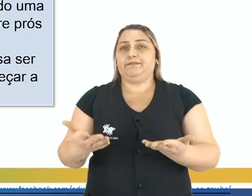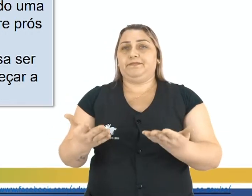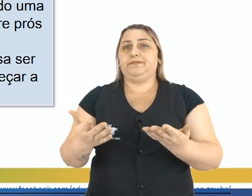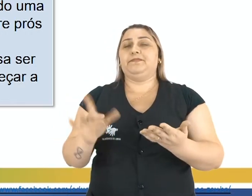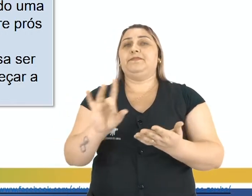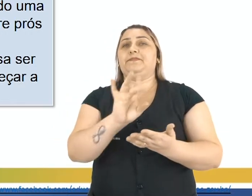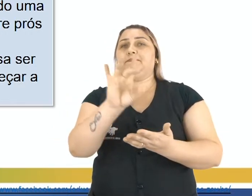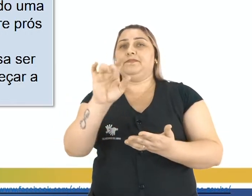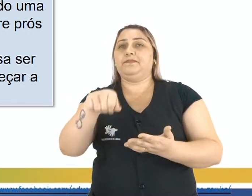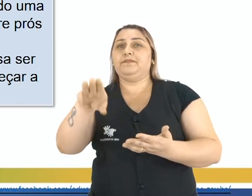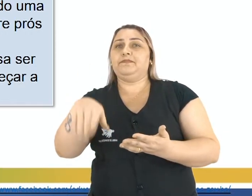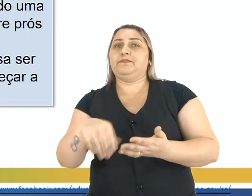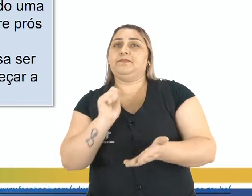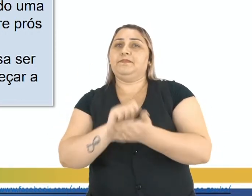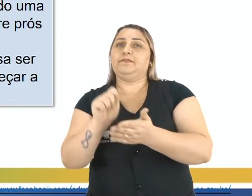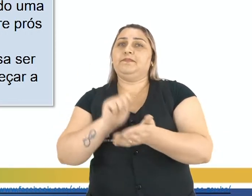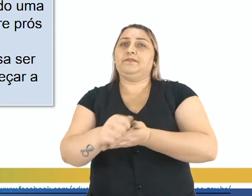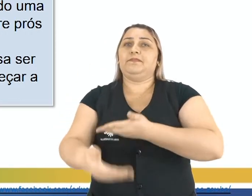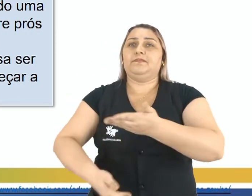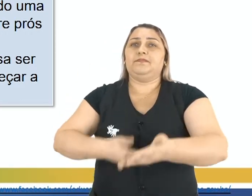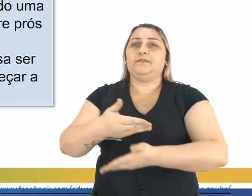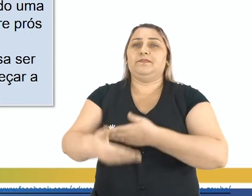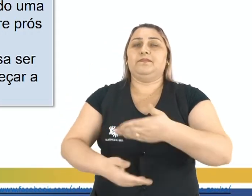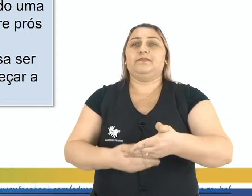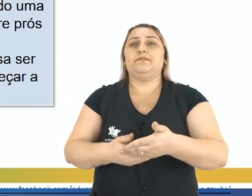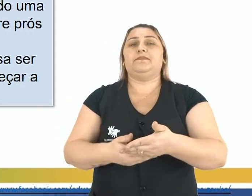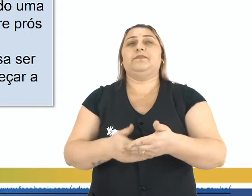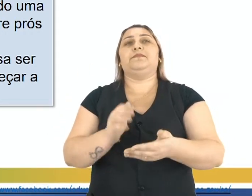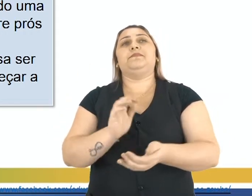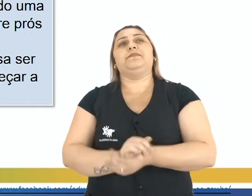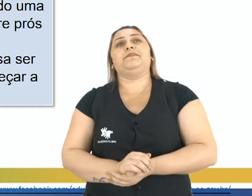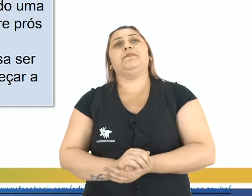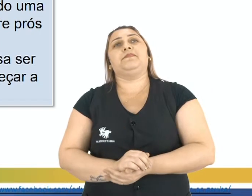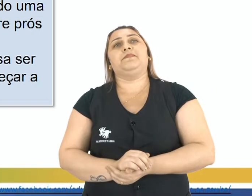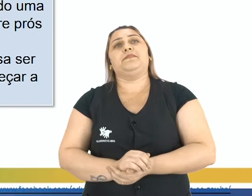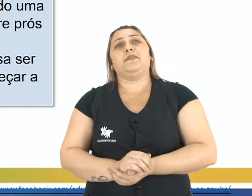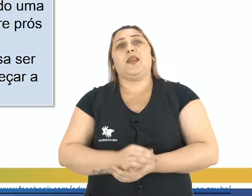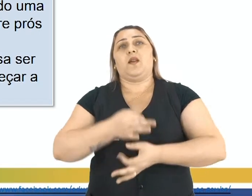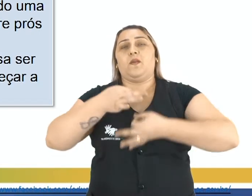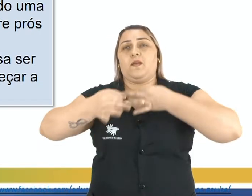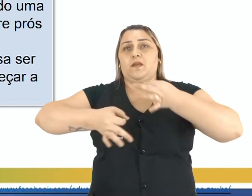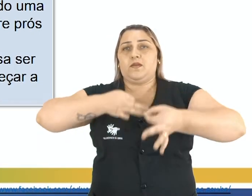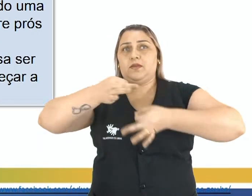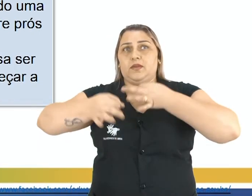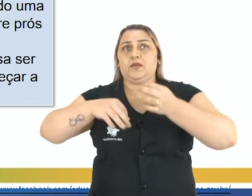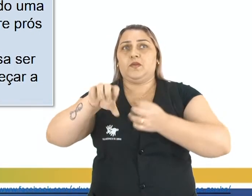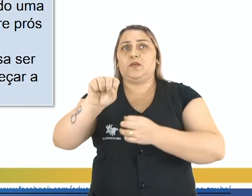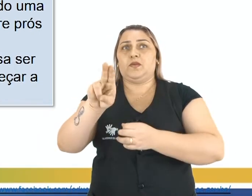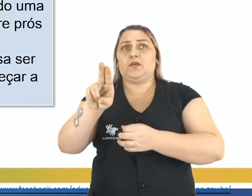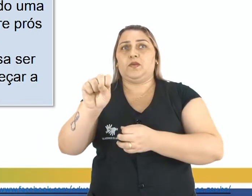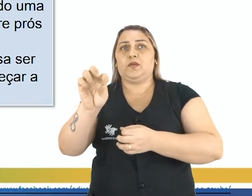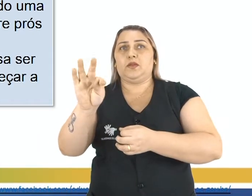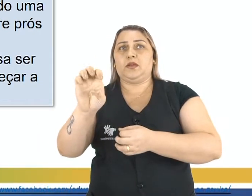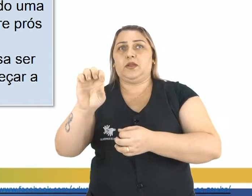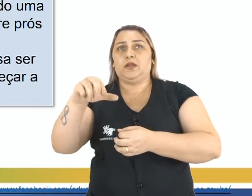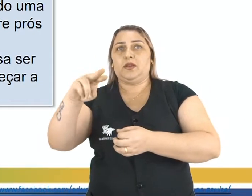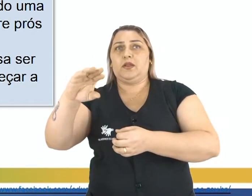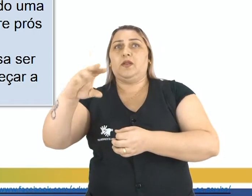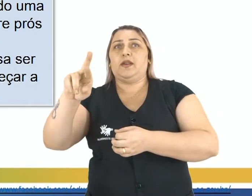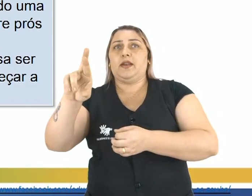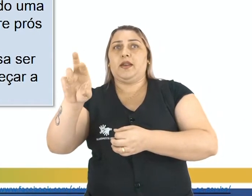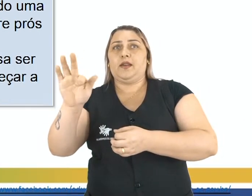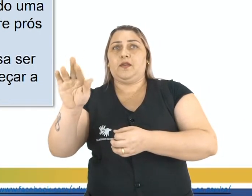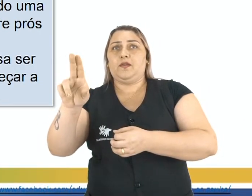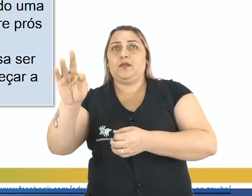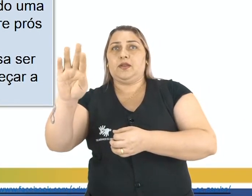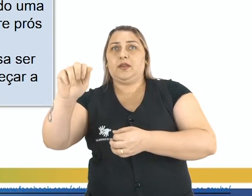de quem escreve em relação à problemática. Então, existe o movimento argumentativo de sustentação, de